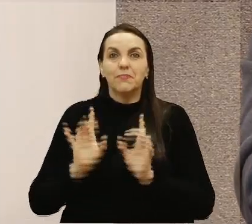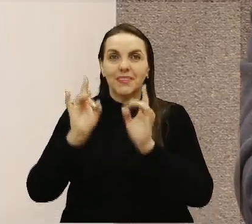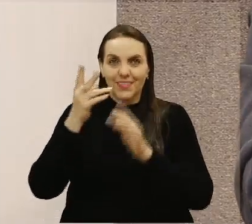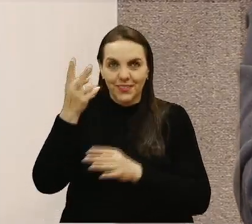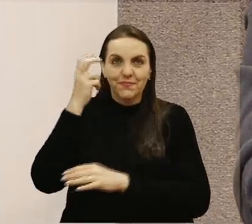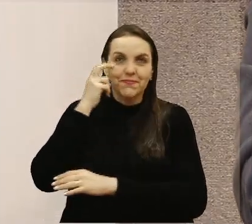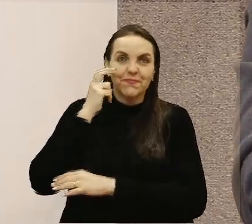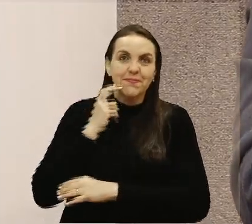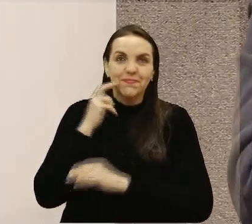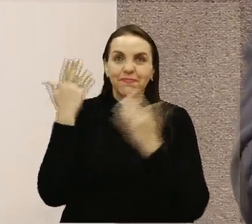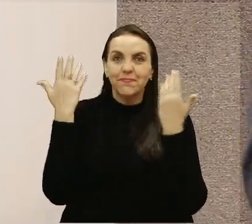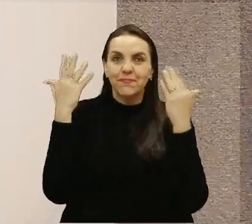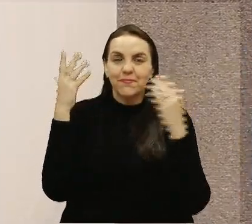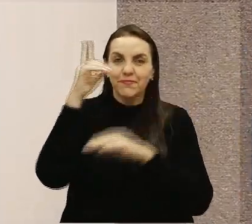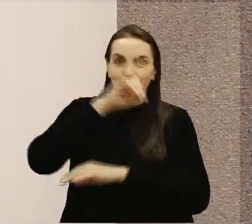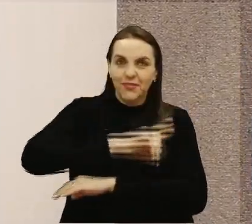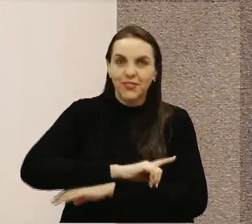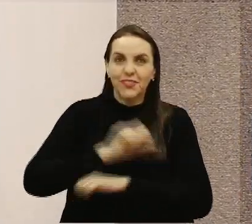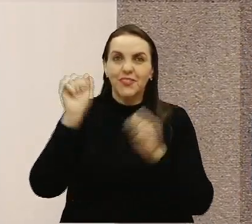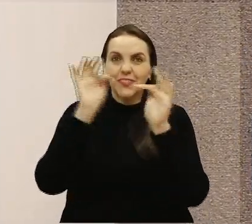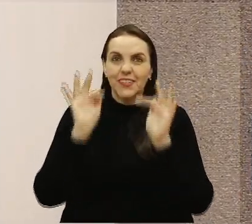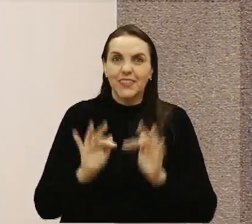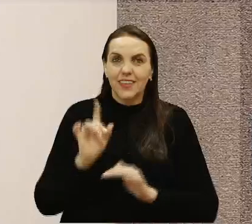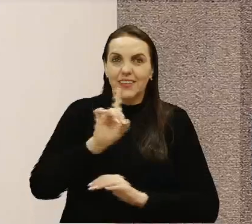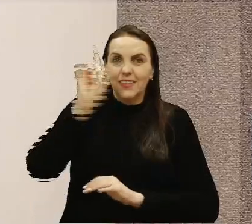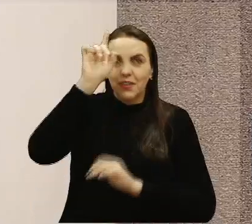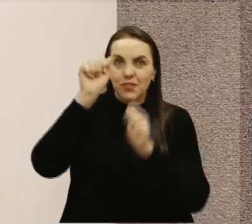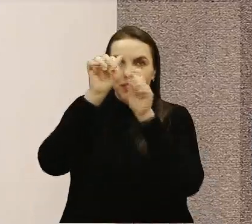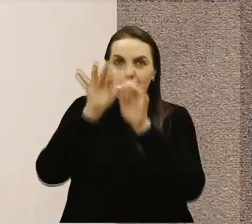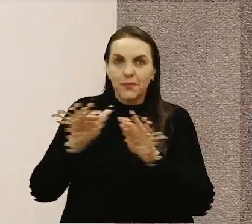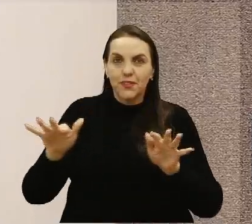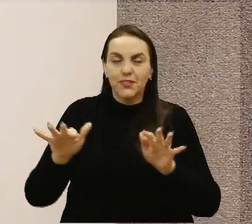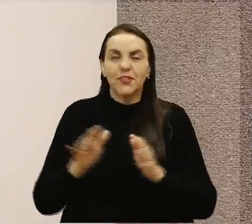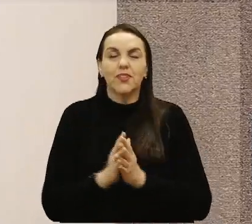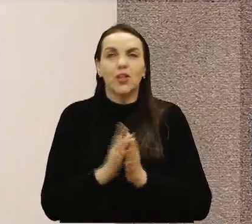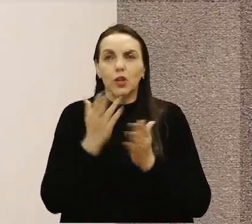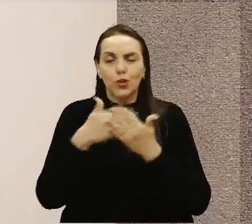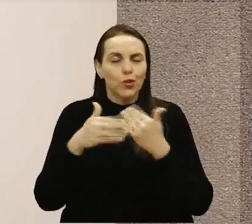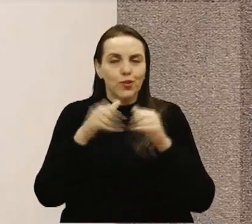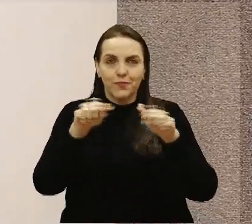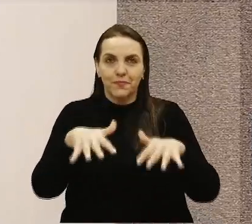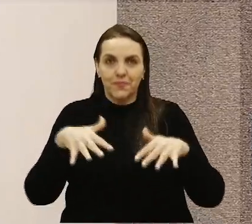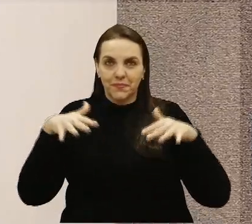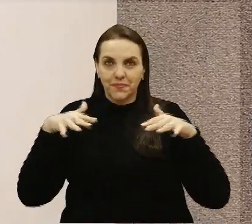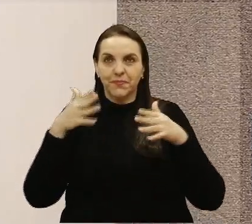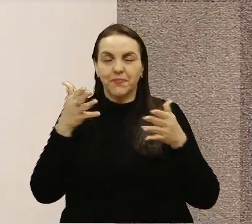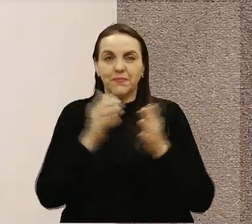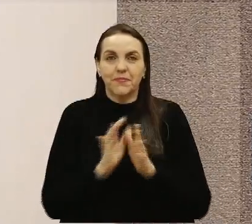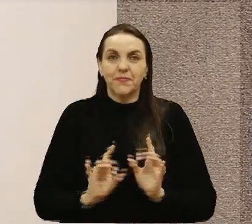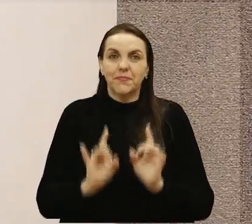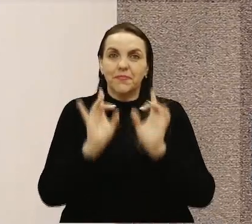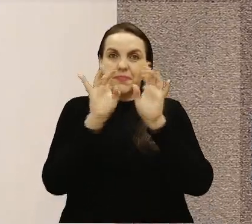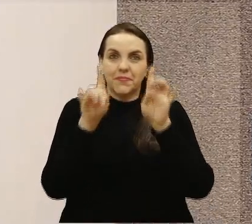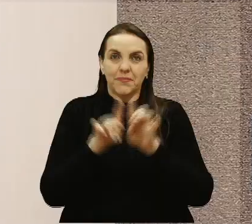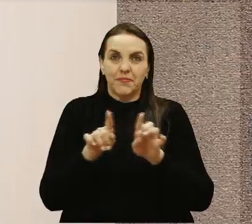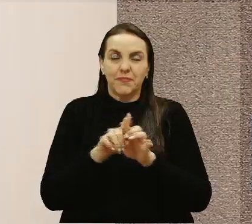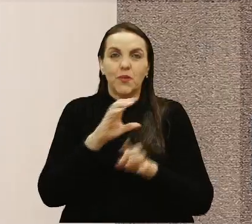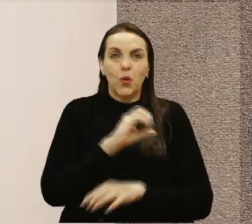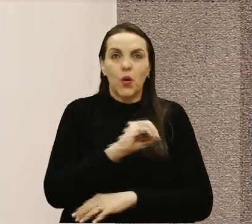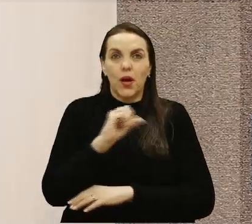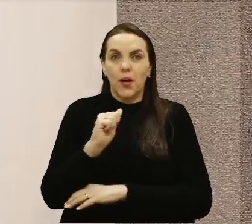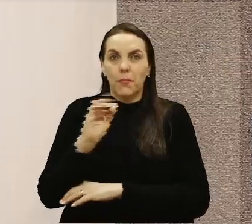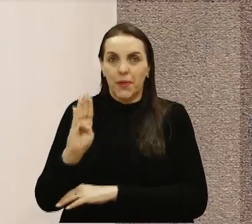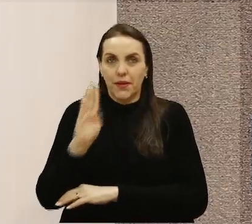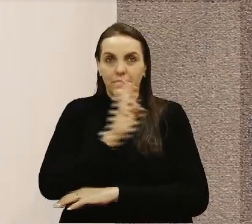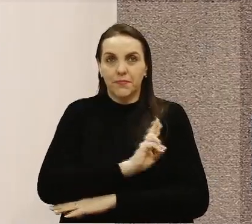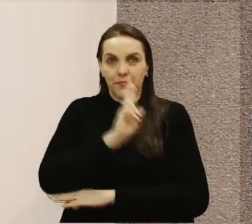Parabéns pelo seu dia, felicidades, que Deus lhe abençoe. Também a todos que estão aqui conosco no plenário, De maneira especial também a OAB aqui,